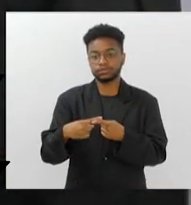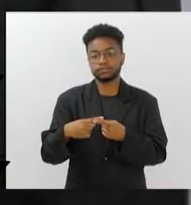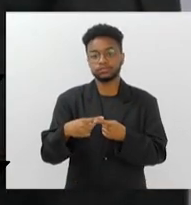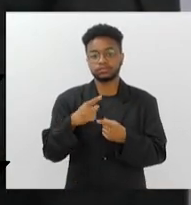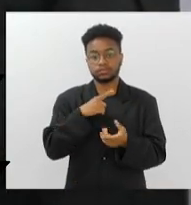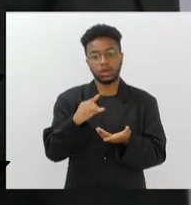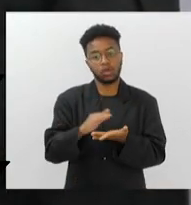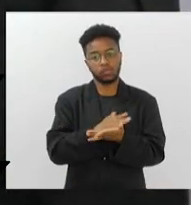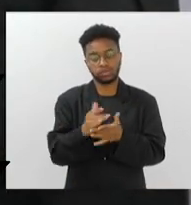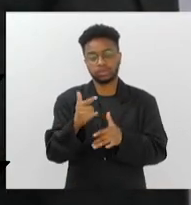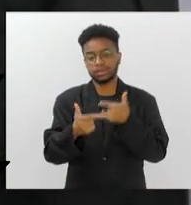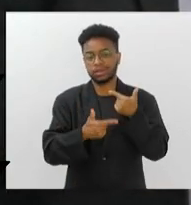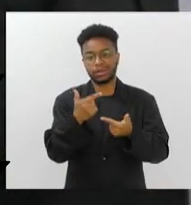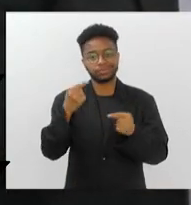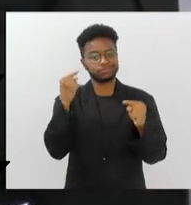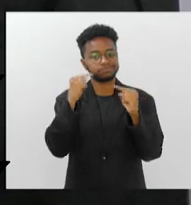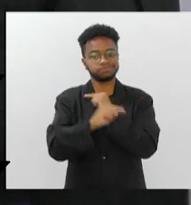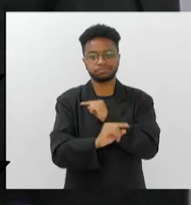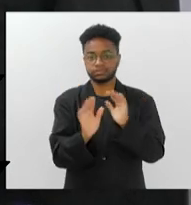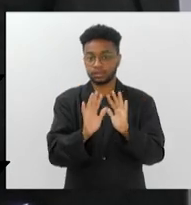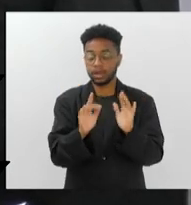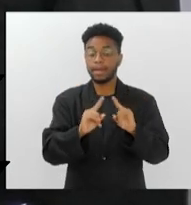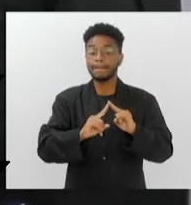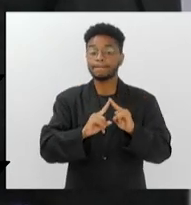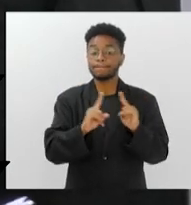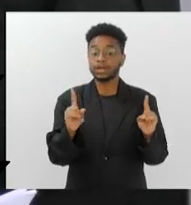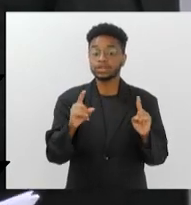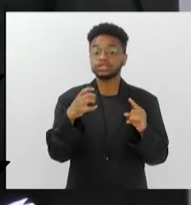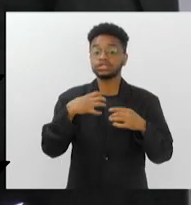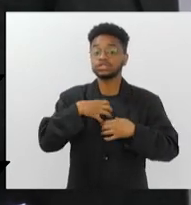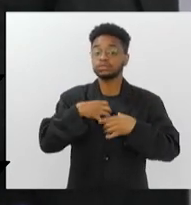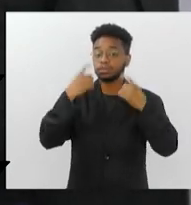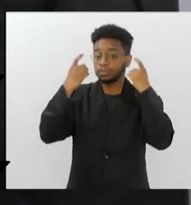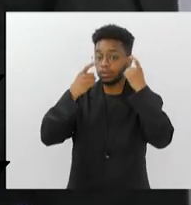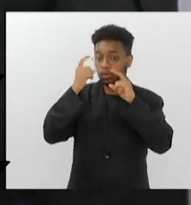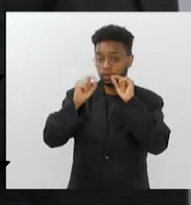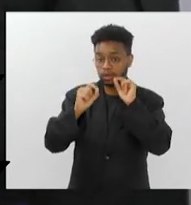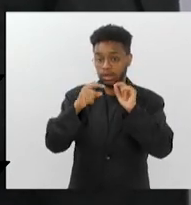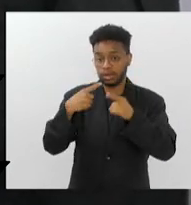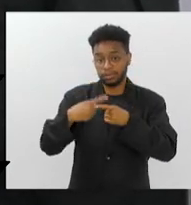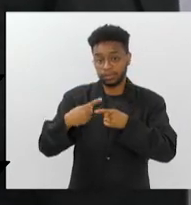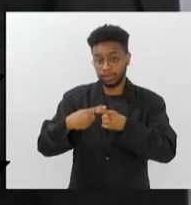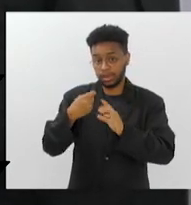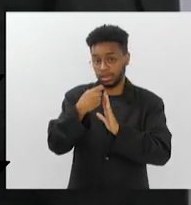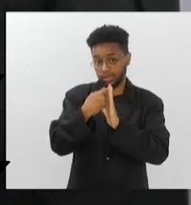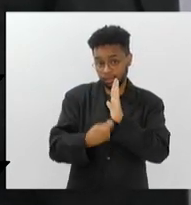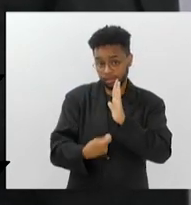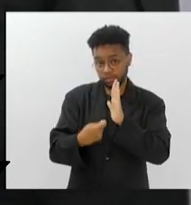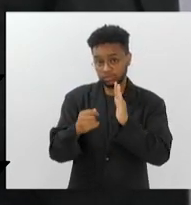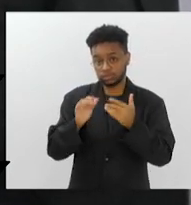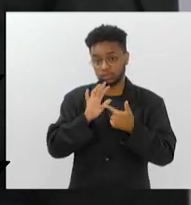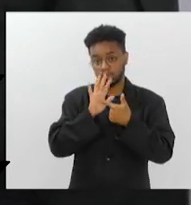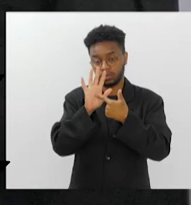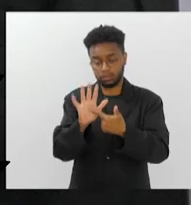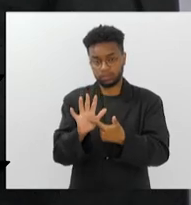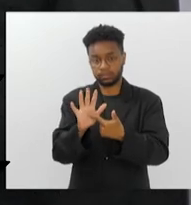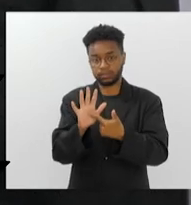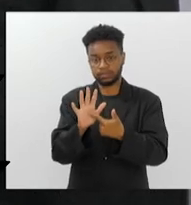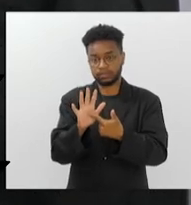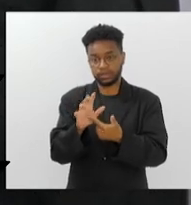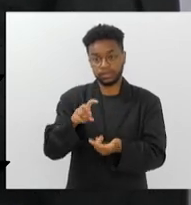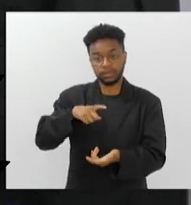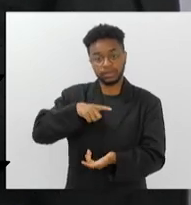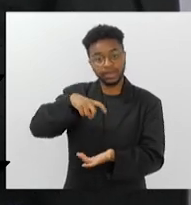um trabalho incorreto o que me preocupa é por na ementa eh diz aqui que a punição